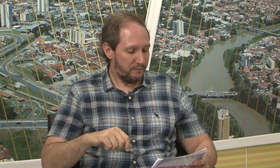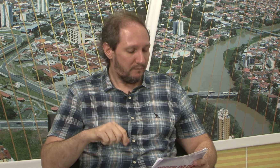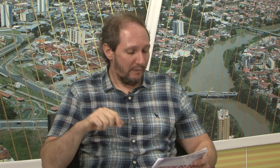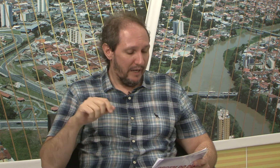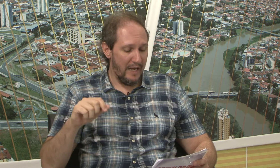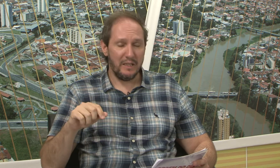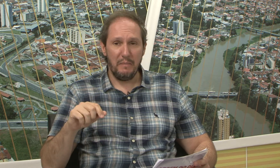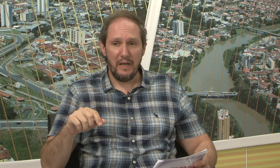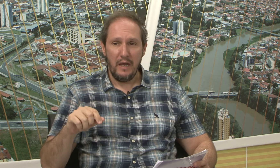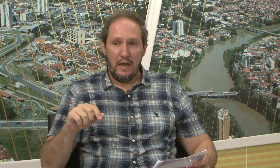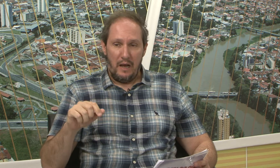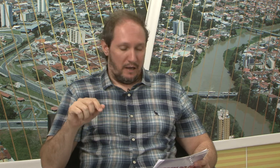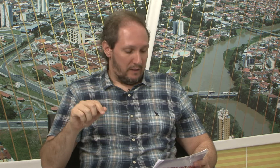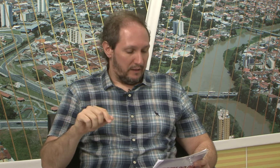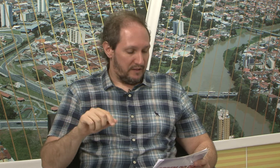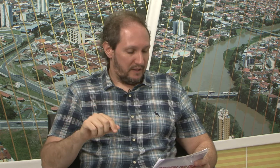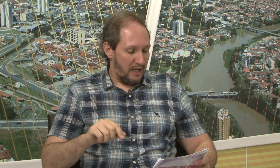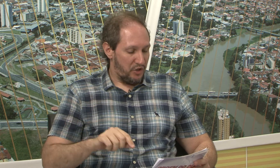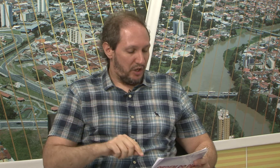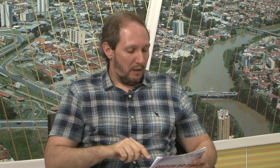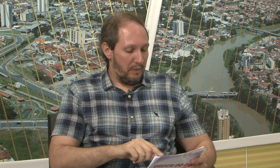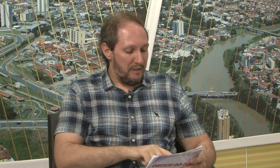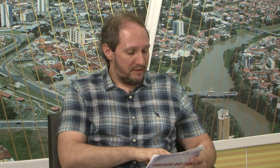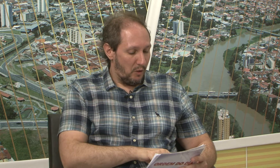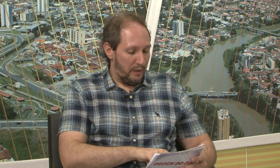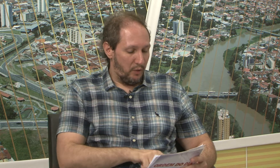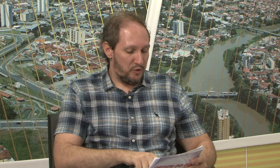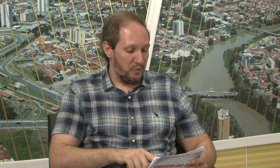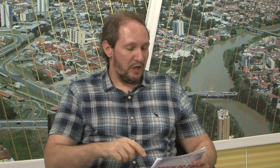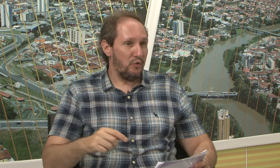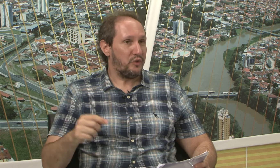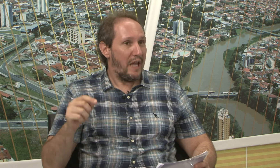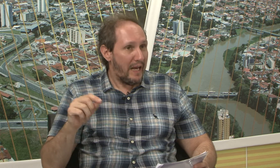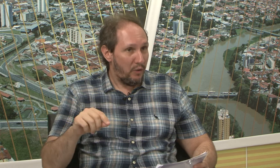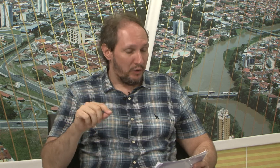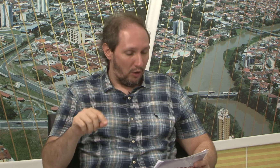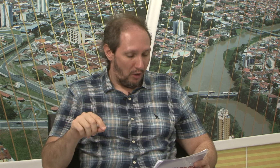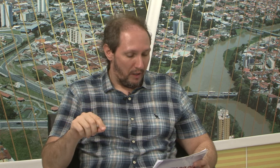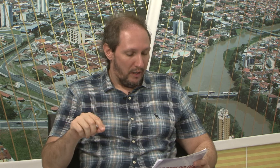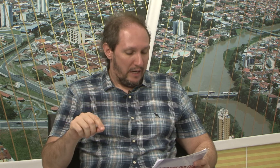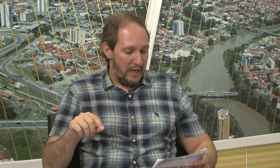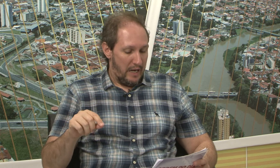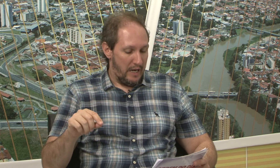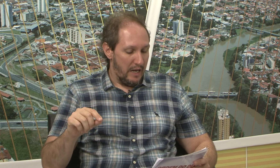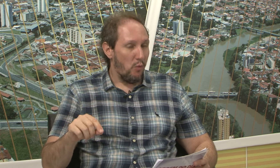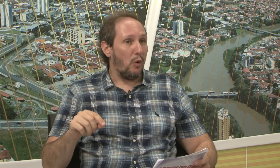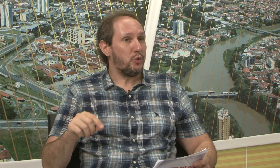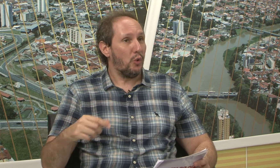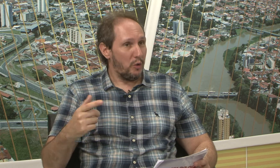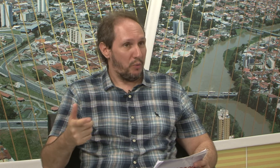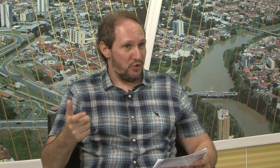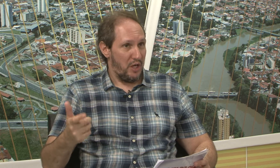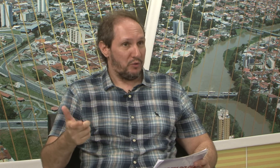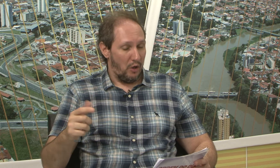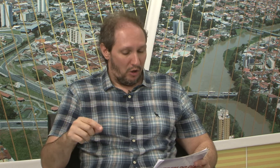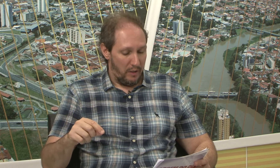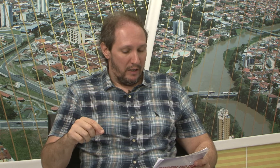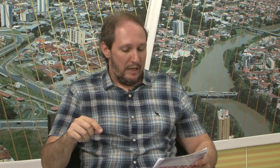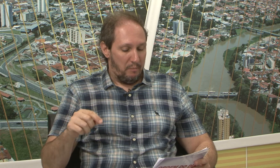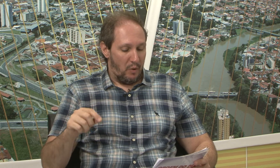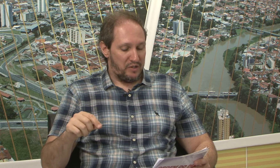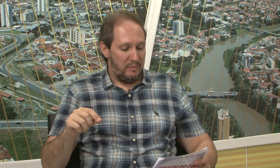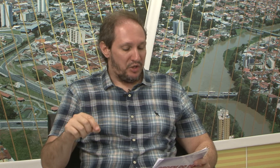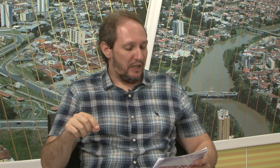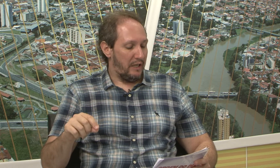lançamento. E também a necessidade de que a permissão para que o responsável técnico da obra e não o autor do projeto da